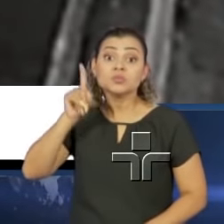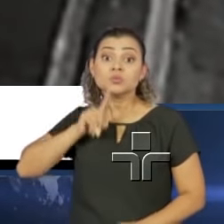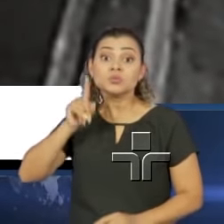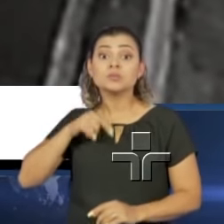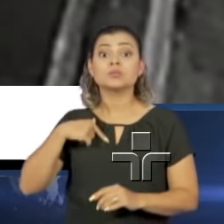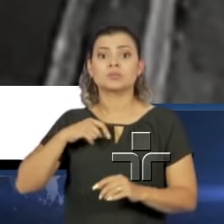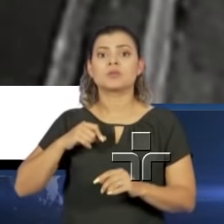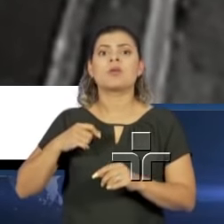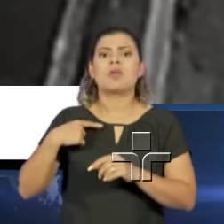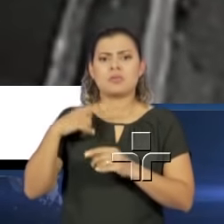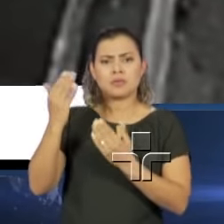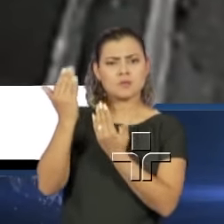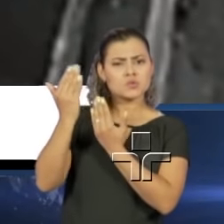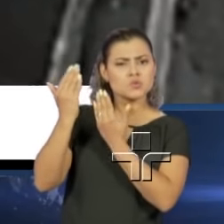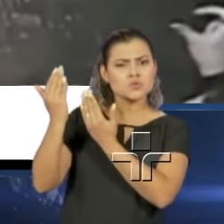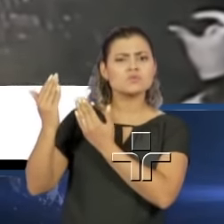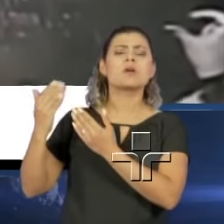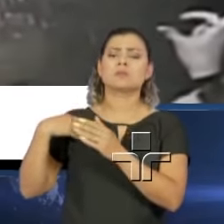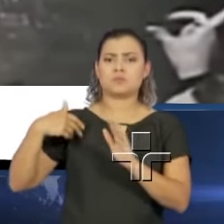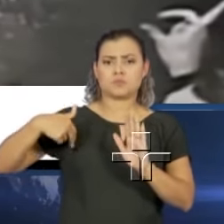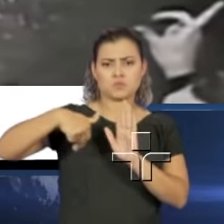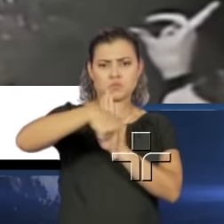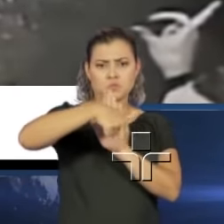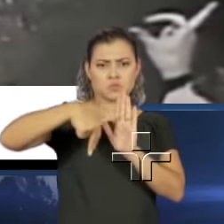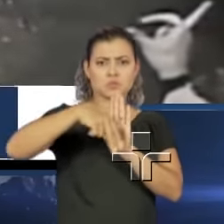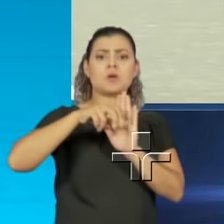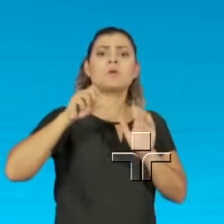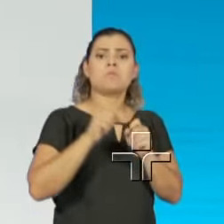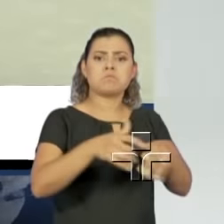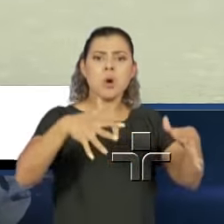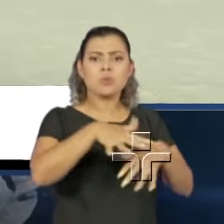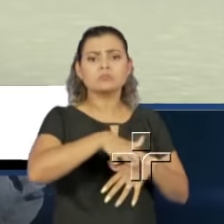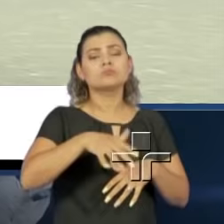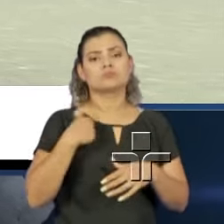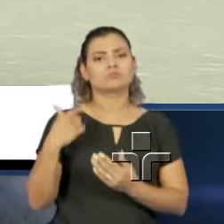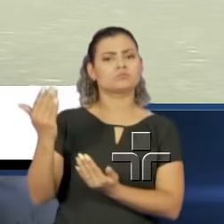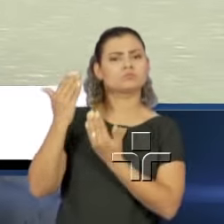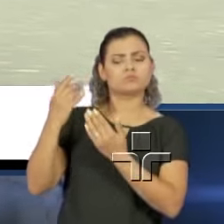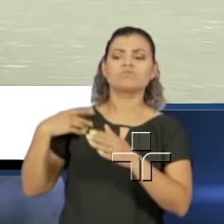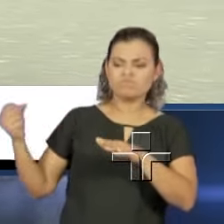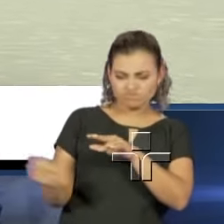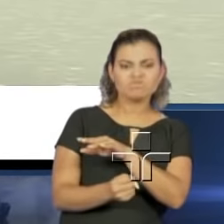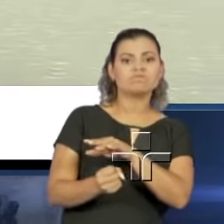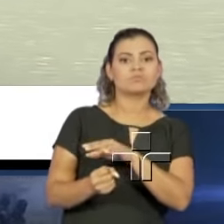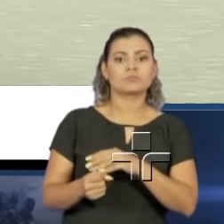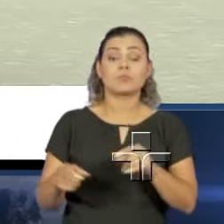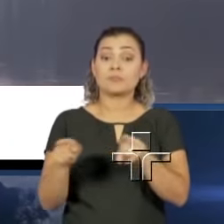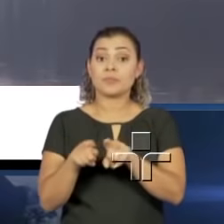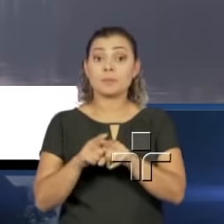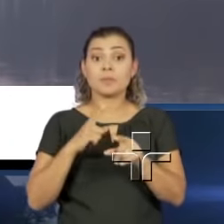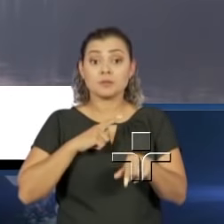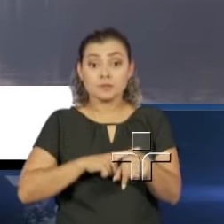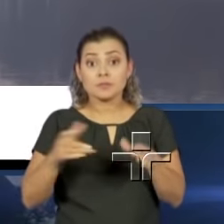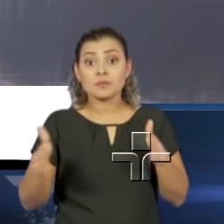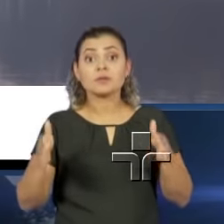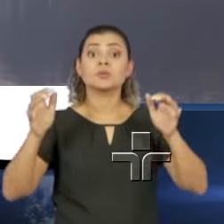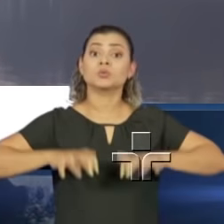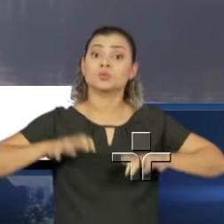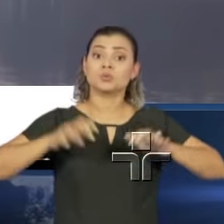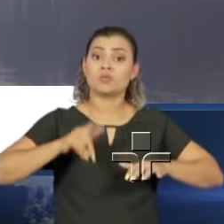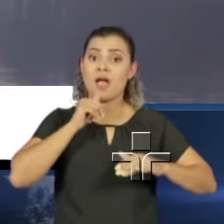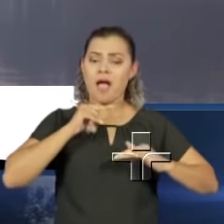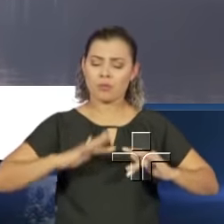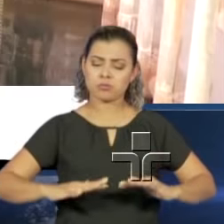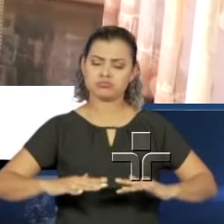para a prisão de suspeito de ataque à produtora Porta dos Fundos. Mesmo com o período de chuva, reservatórios de água